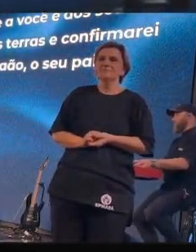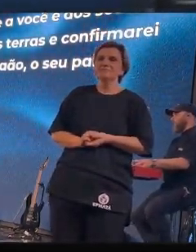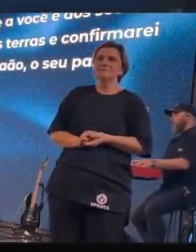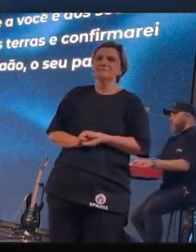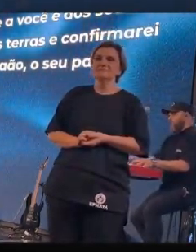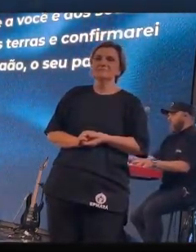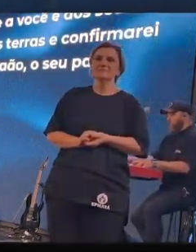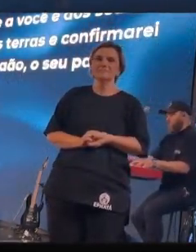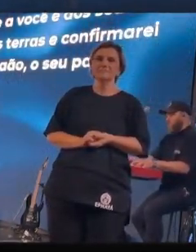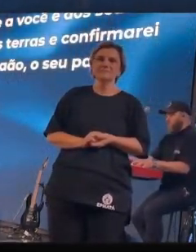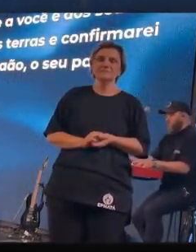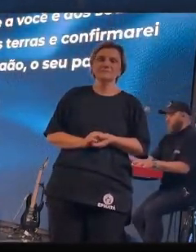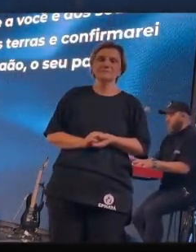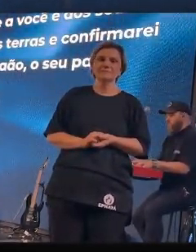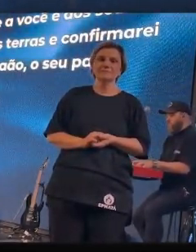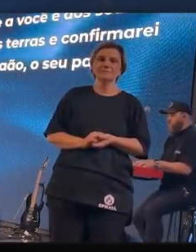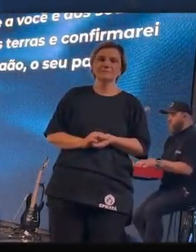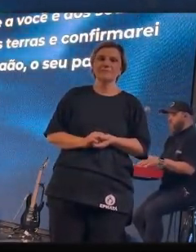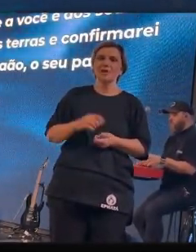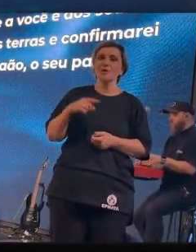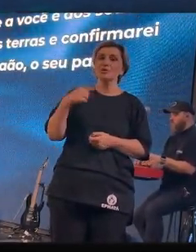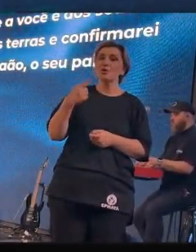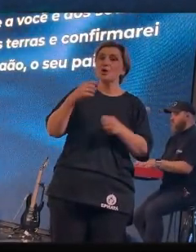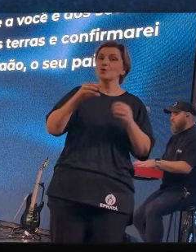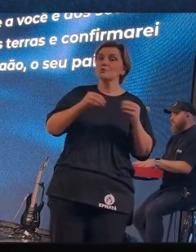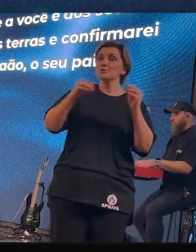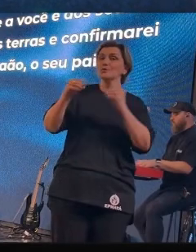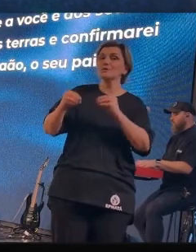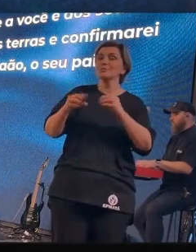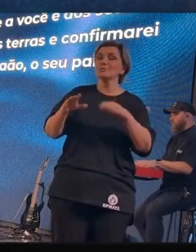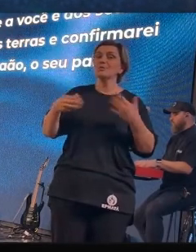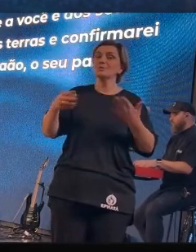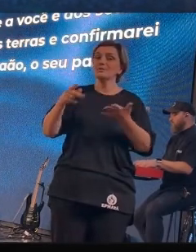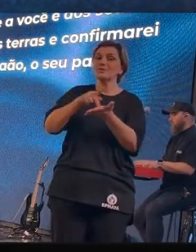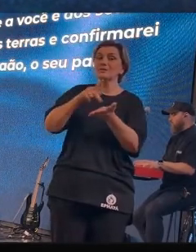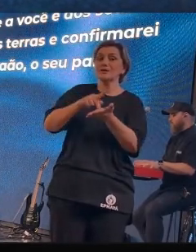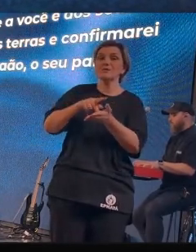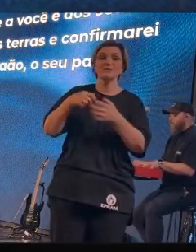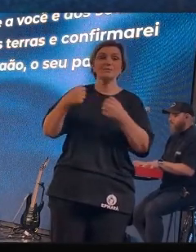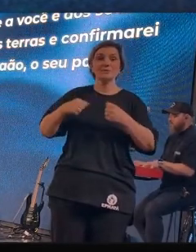Nós mudamos quando na verdade nós deveríamos perseverar.